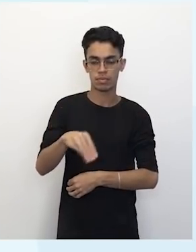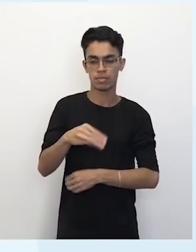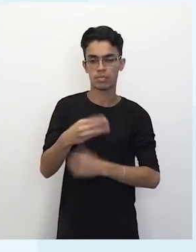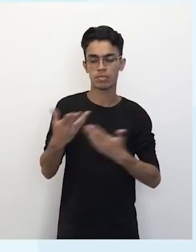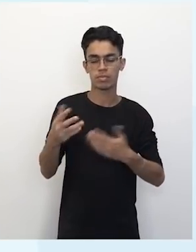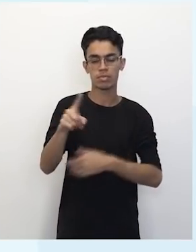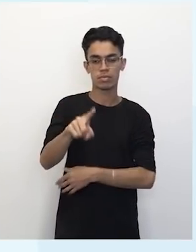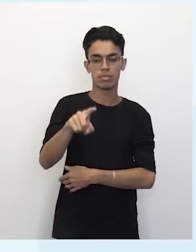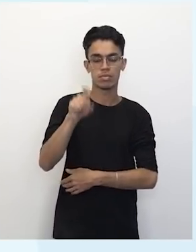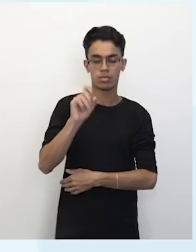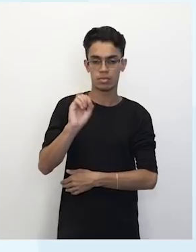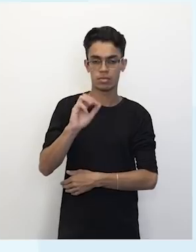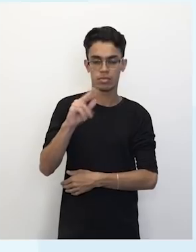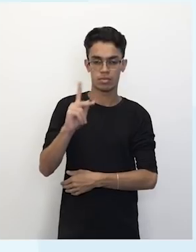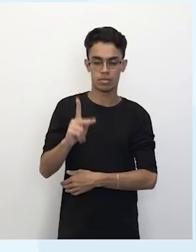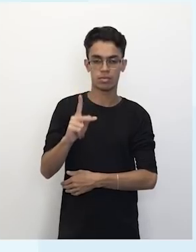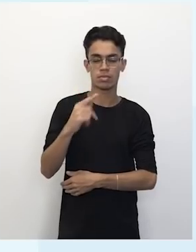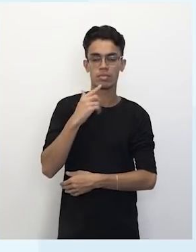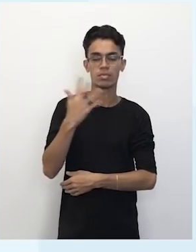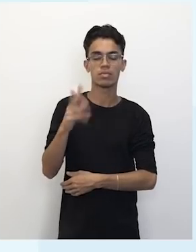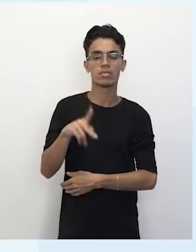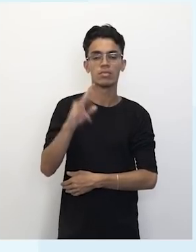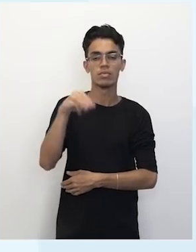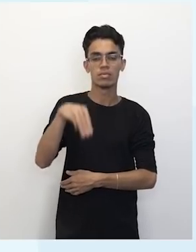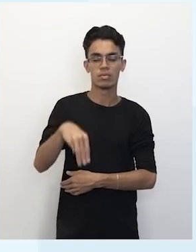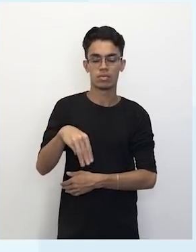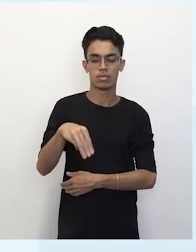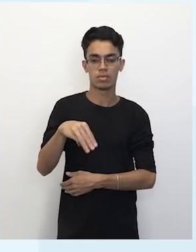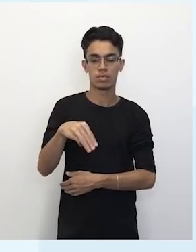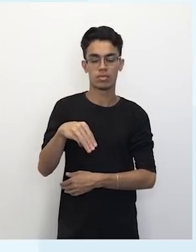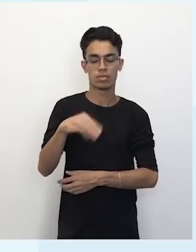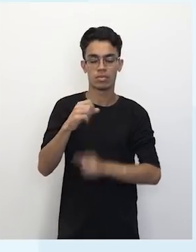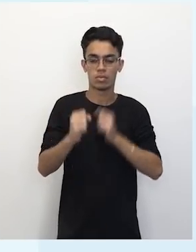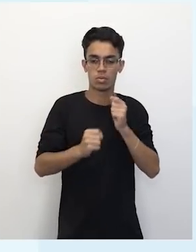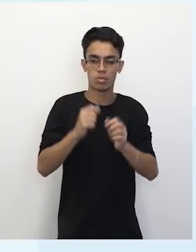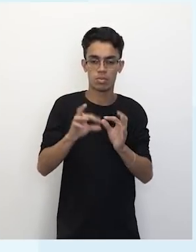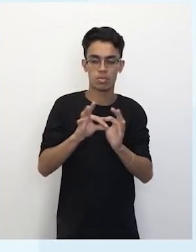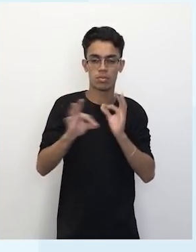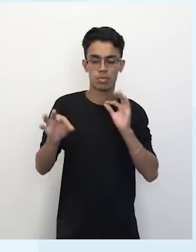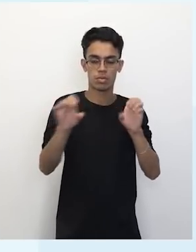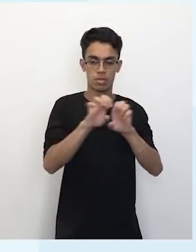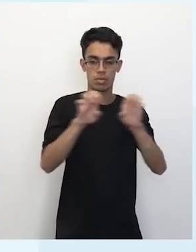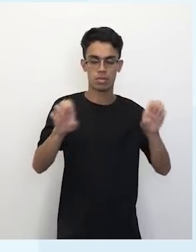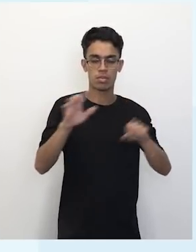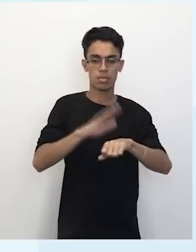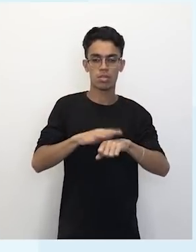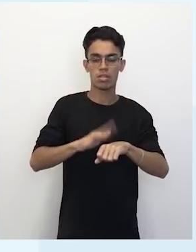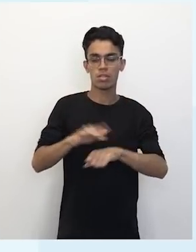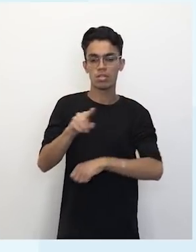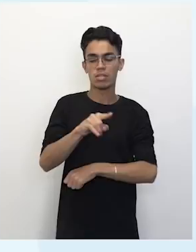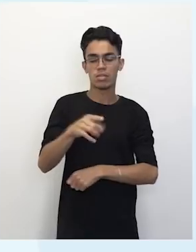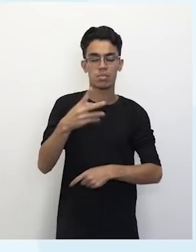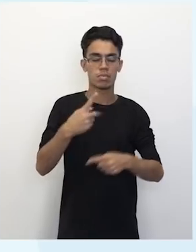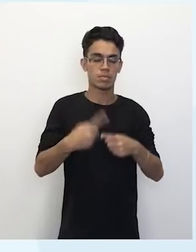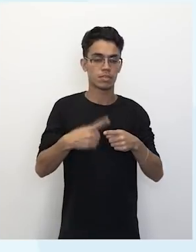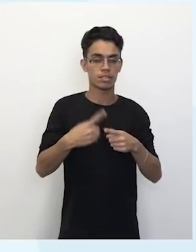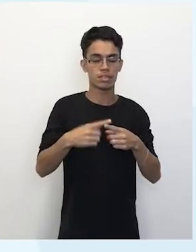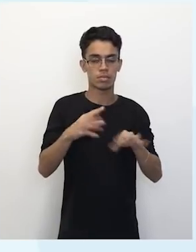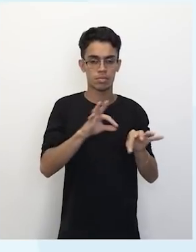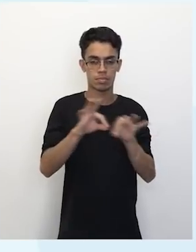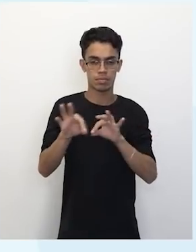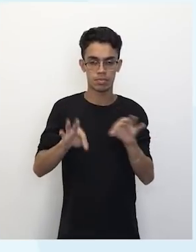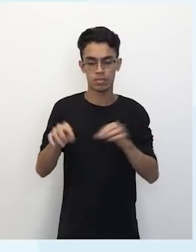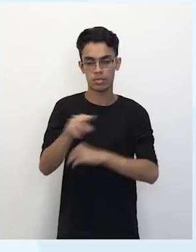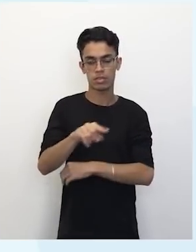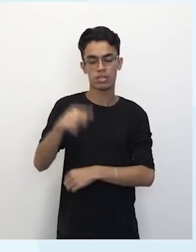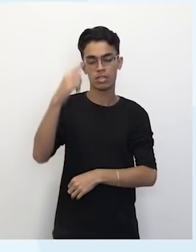chamar de x, tá bom? É a quilometragem do meu percurso. Eu vou montar a equação para vocês, porque esse está bem elaborado, né? Mas é só para